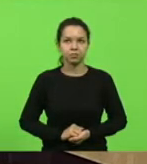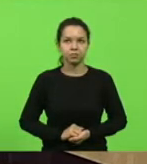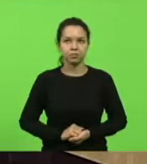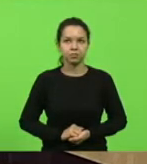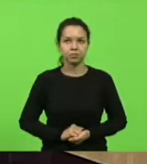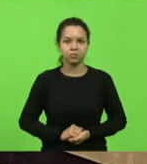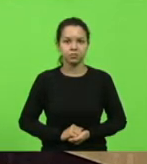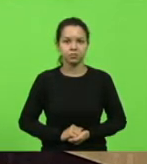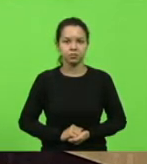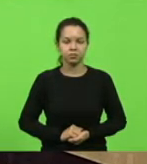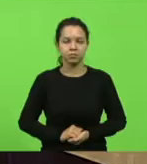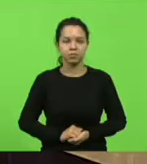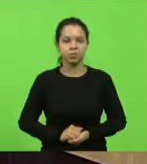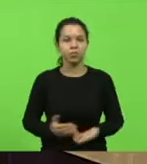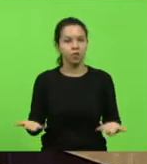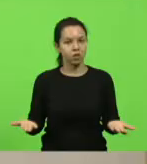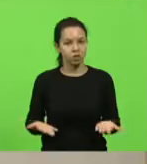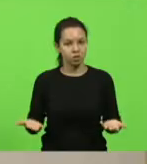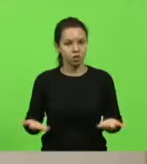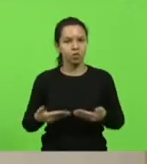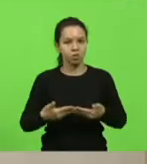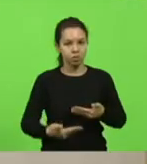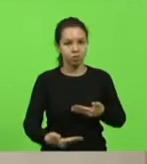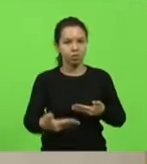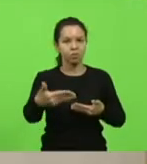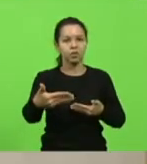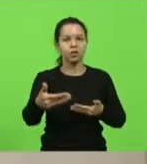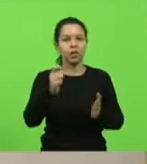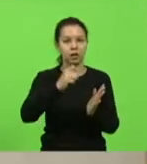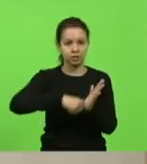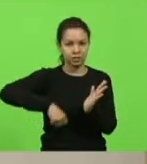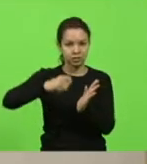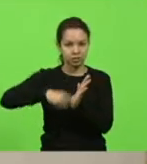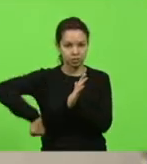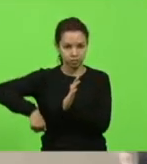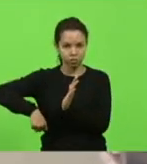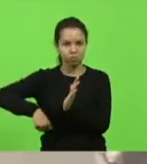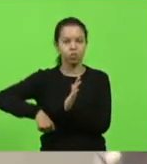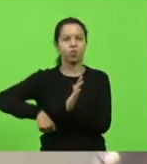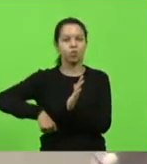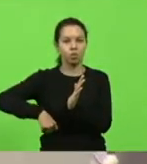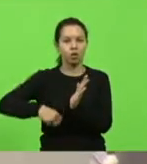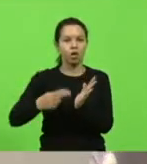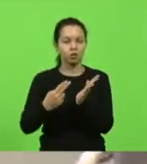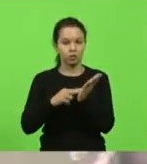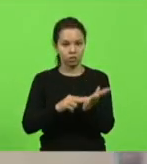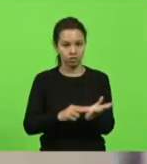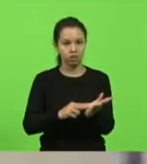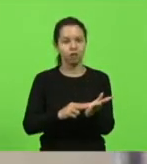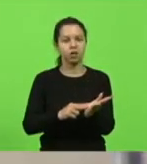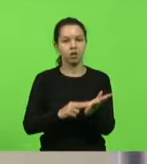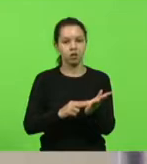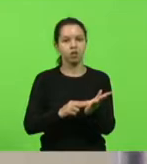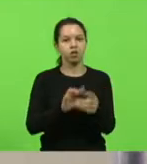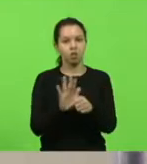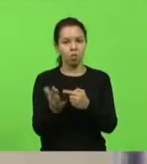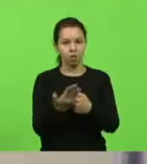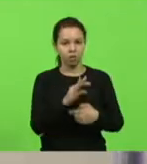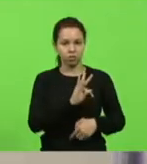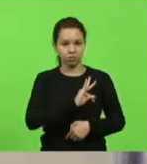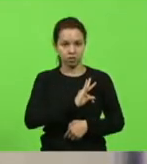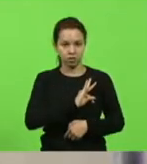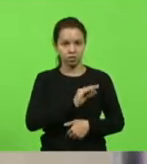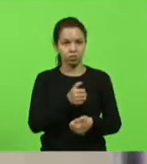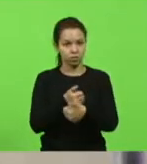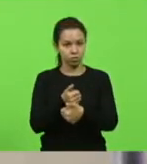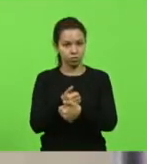É nesse momento damos início ao ato de assinatura do termo de cooperação técnica que entre si celebram o Tribunal de